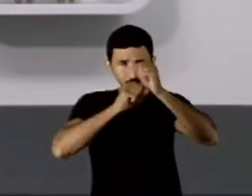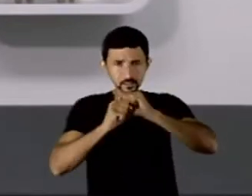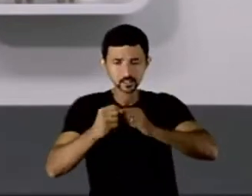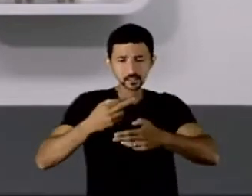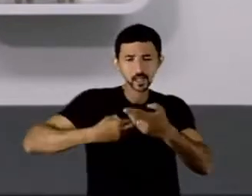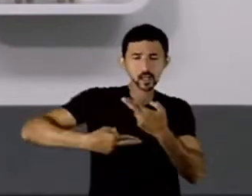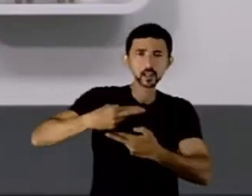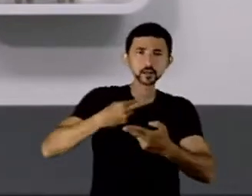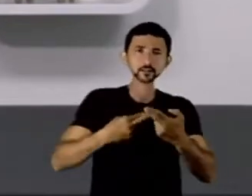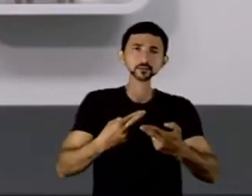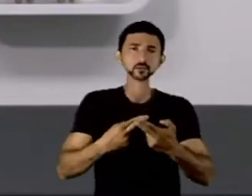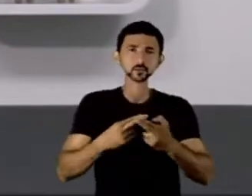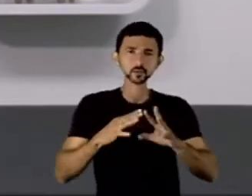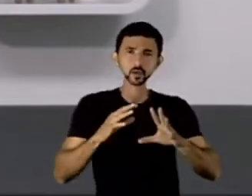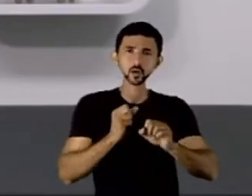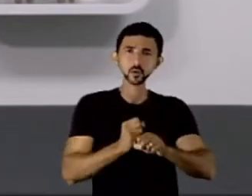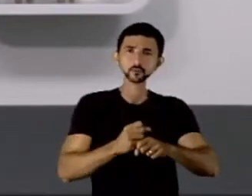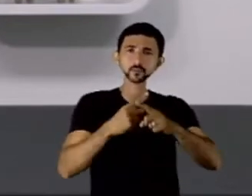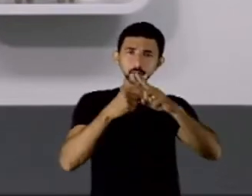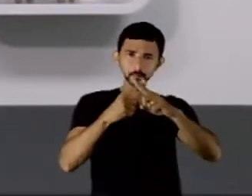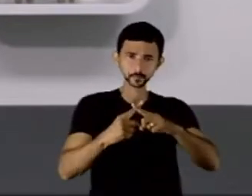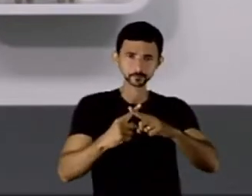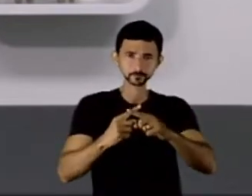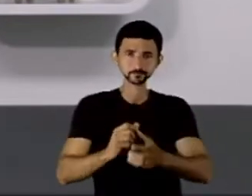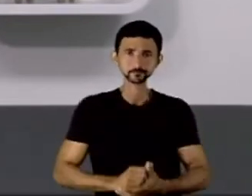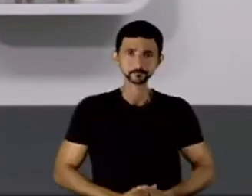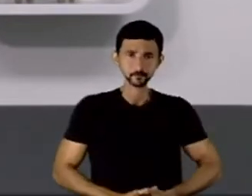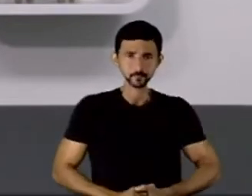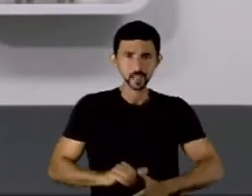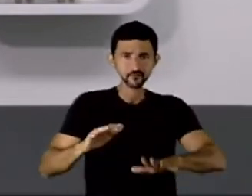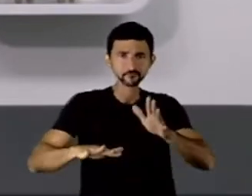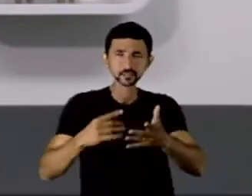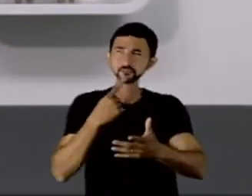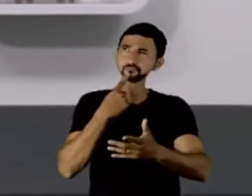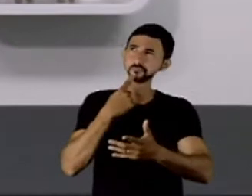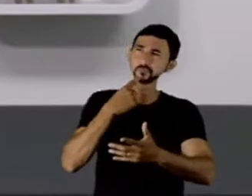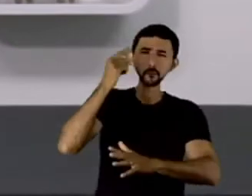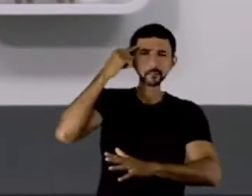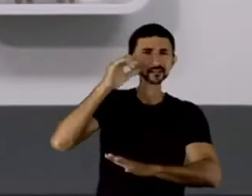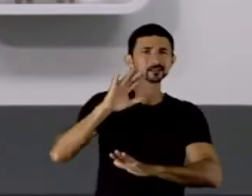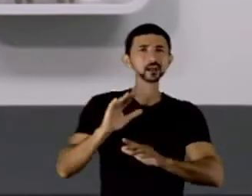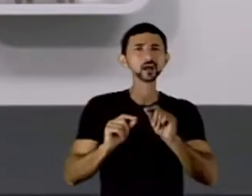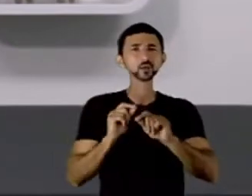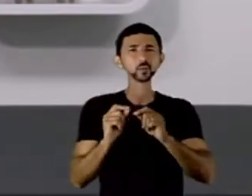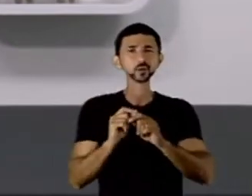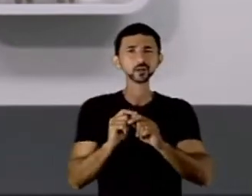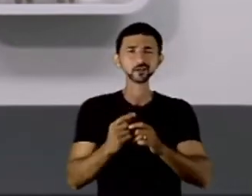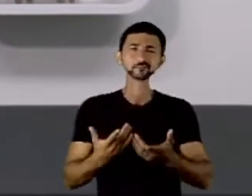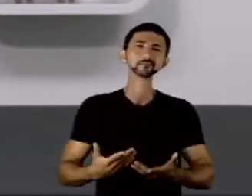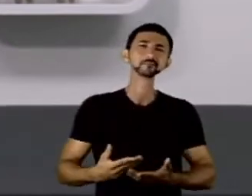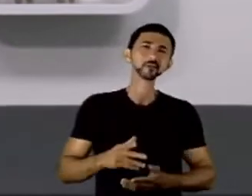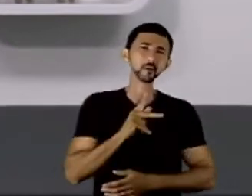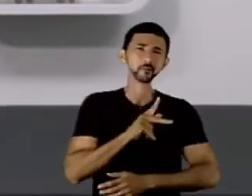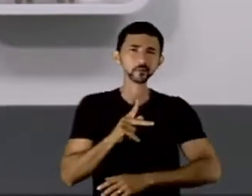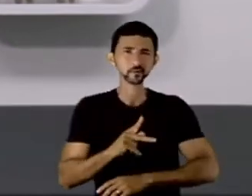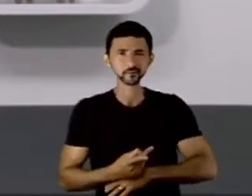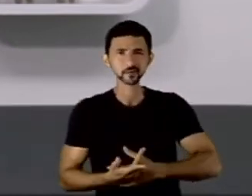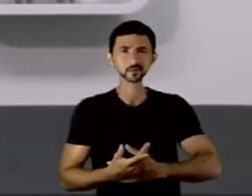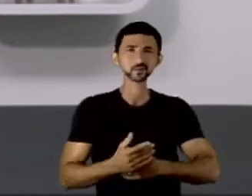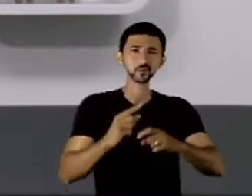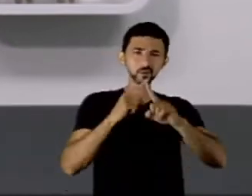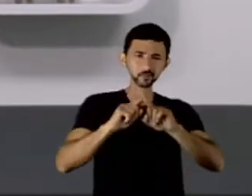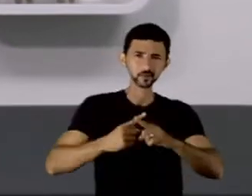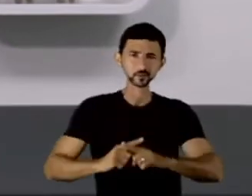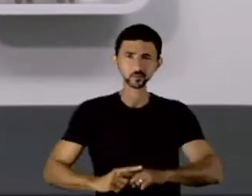relaciona bastante a multiplicação. Talvez você tenha pensado aí, lá vem a professora Nathalie com